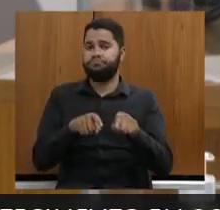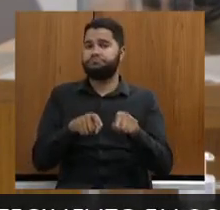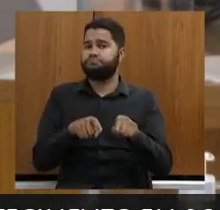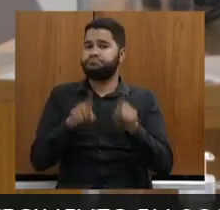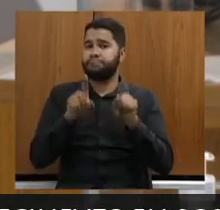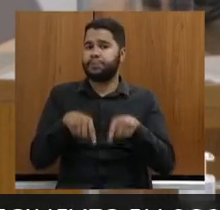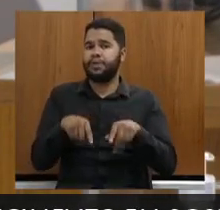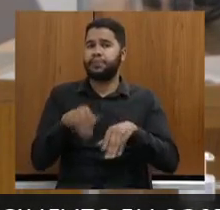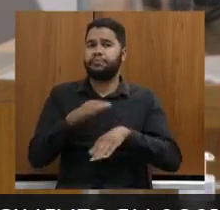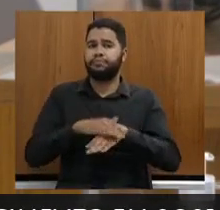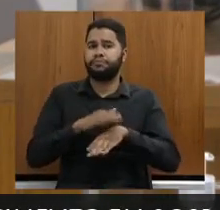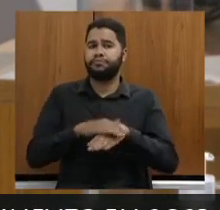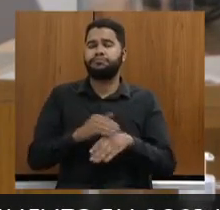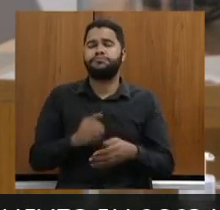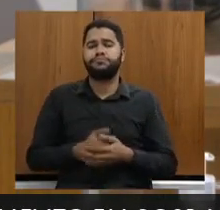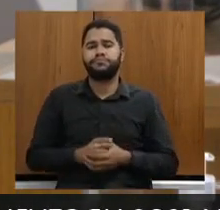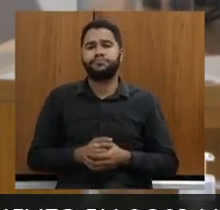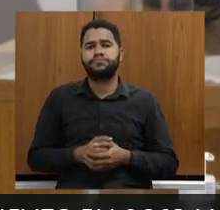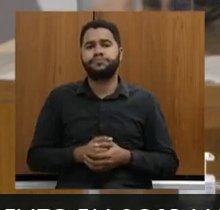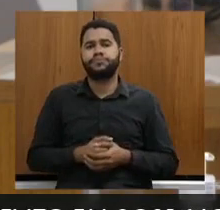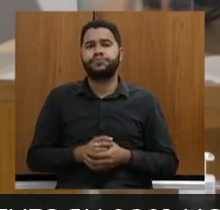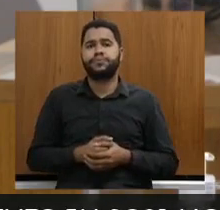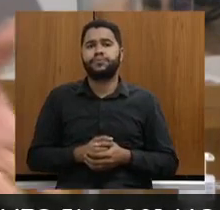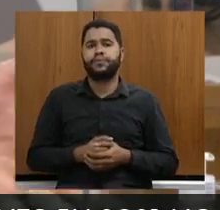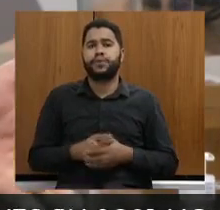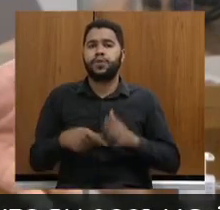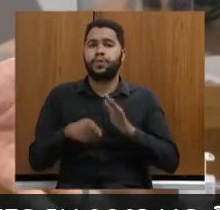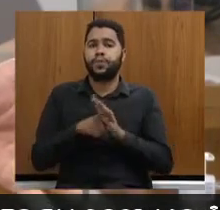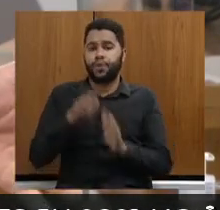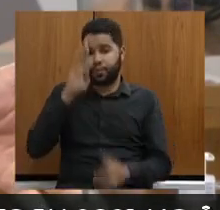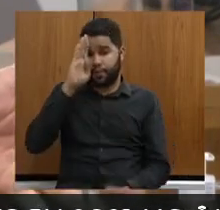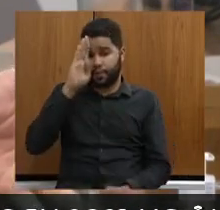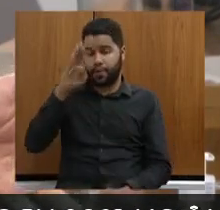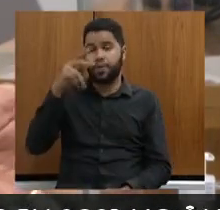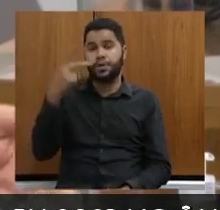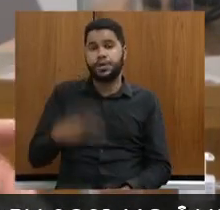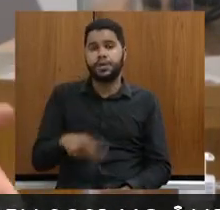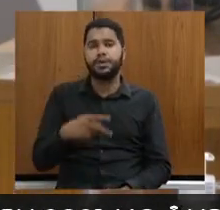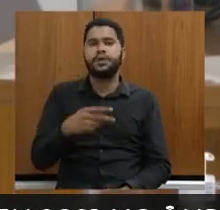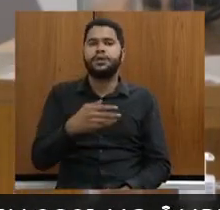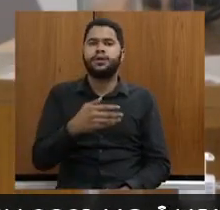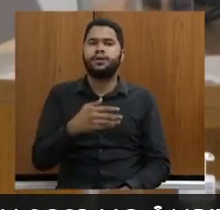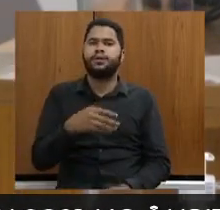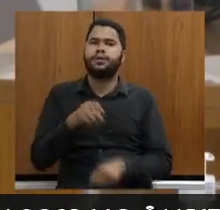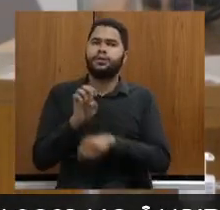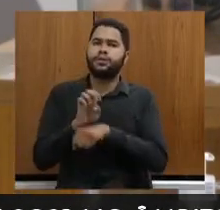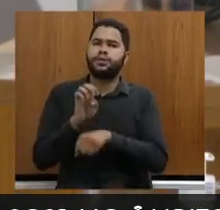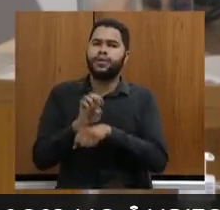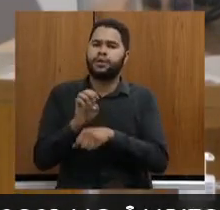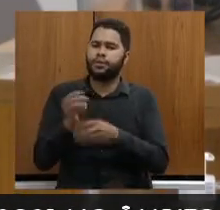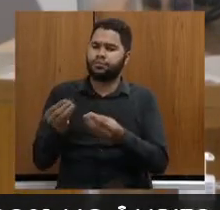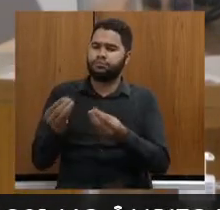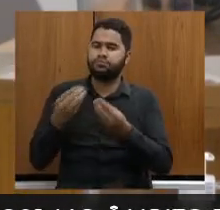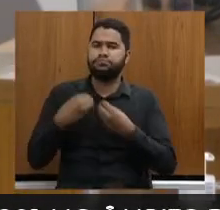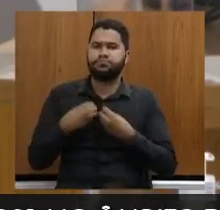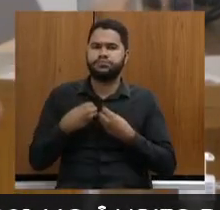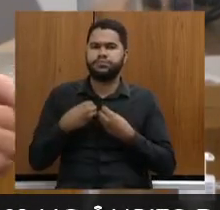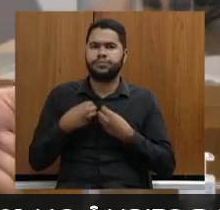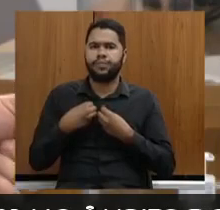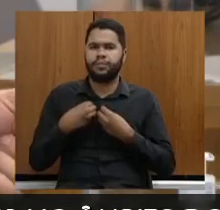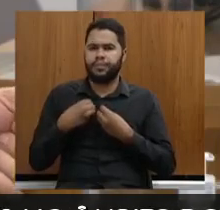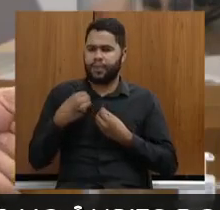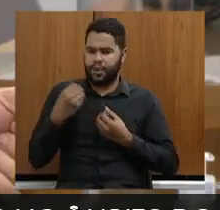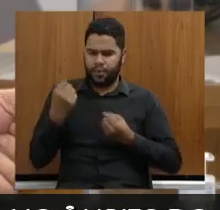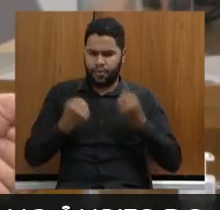agricultura cá instrumento um dos carros-fortes do nosso Estado você não entrega a direção de um carro para o